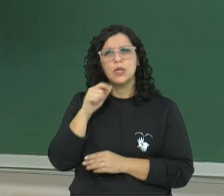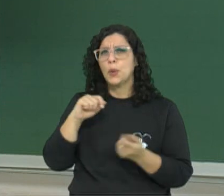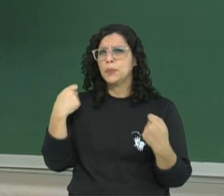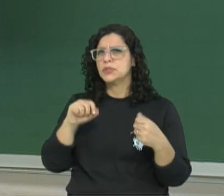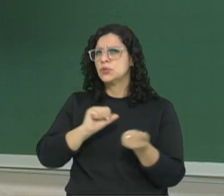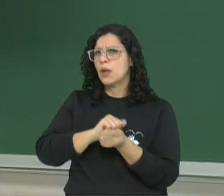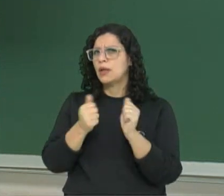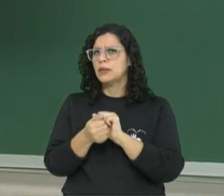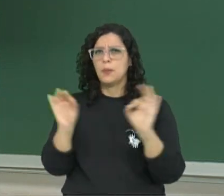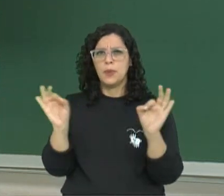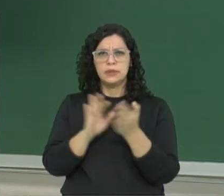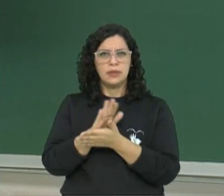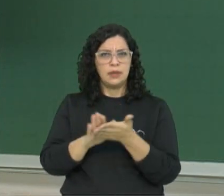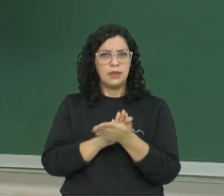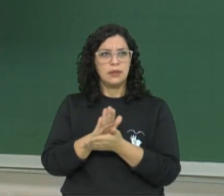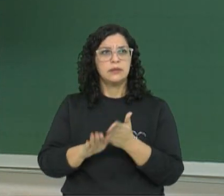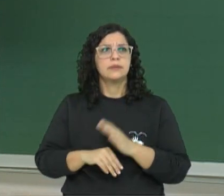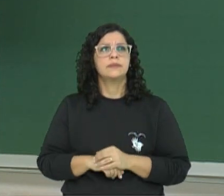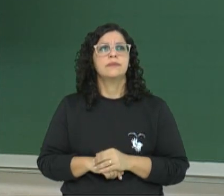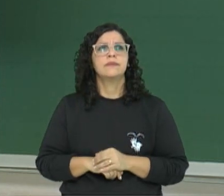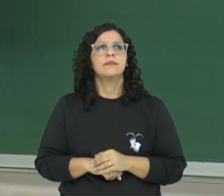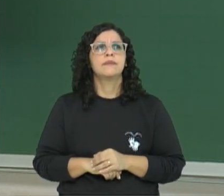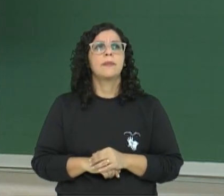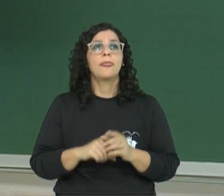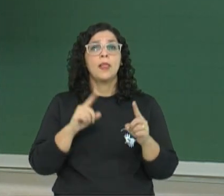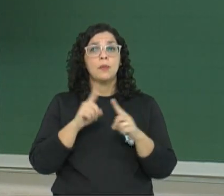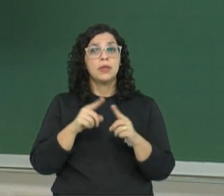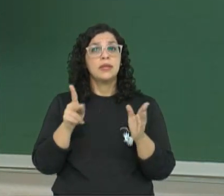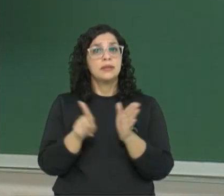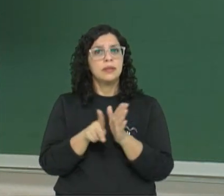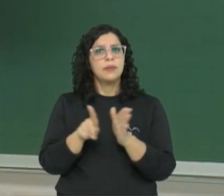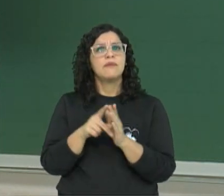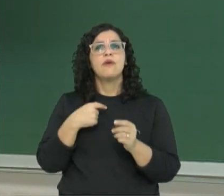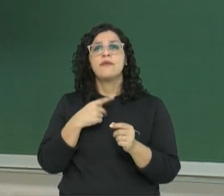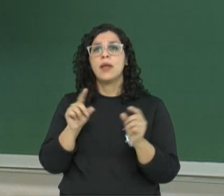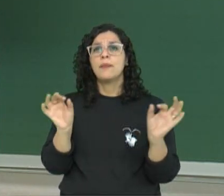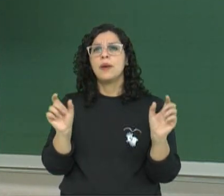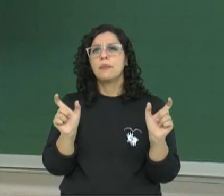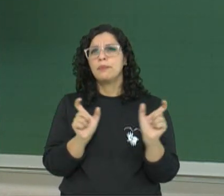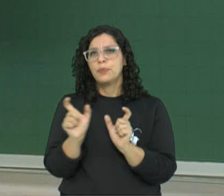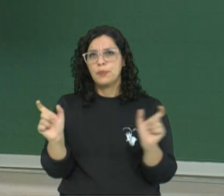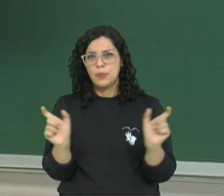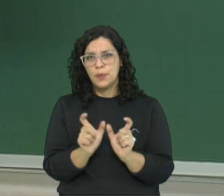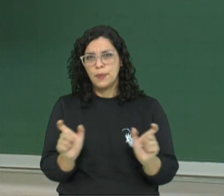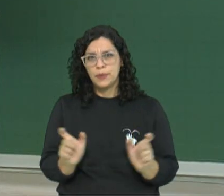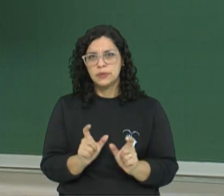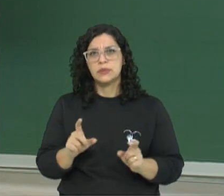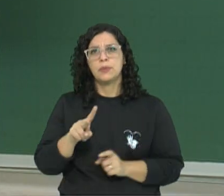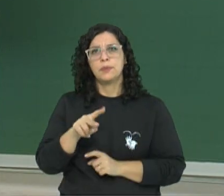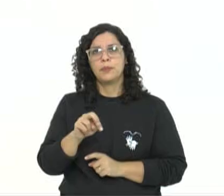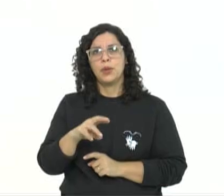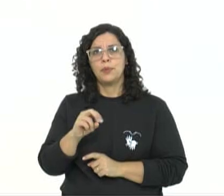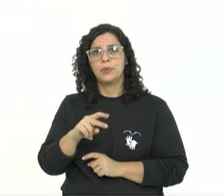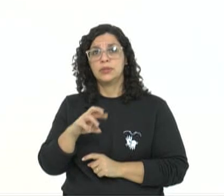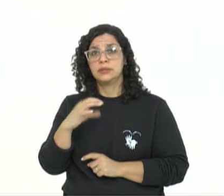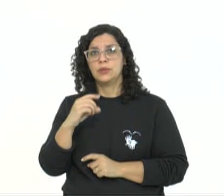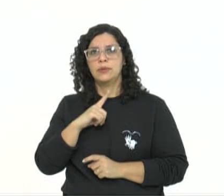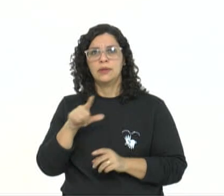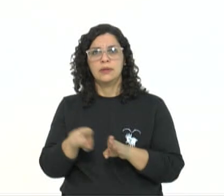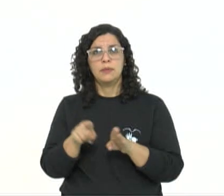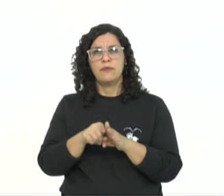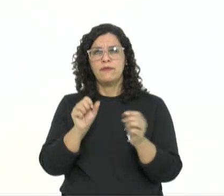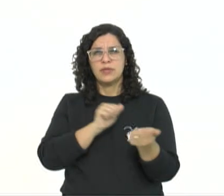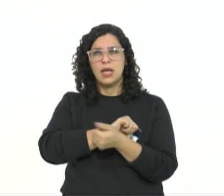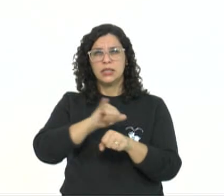preciso fazer nenhuma conversão de unidades, certo? Porque eu vou trabalhar com bastante proporção aqui. E eu vou fazer a seguinte jogada, como eu